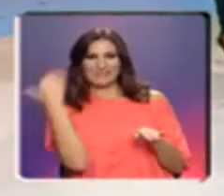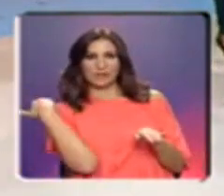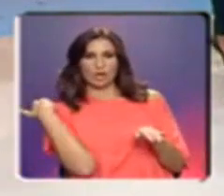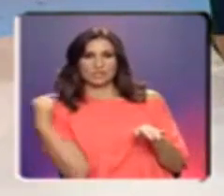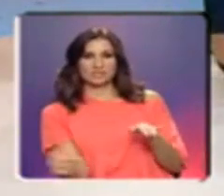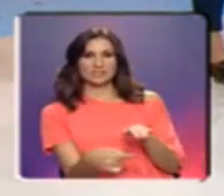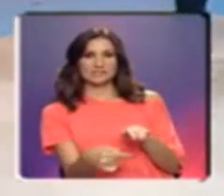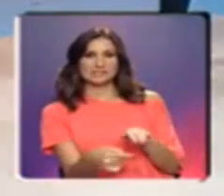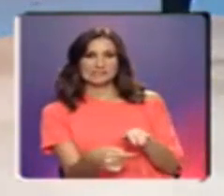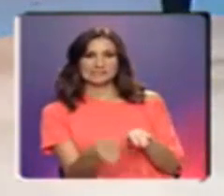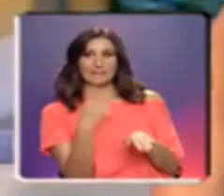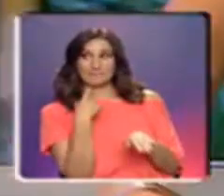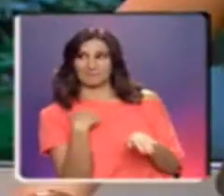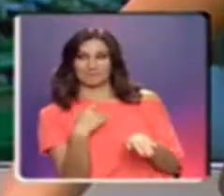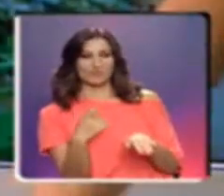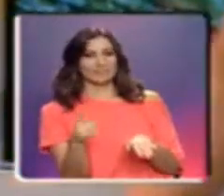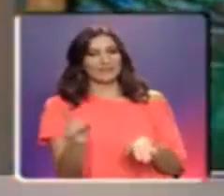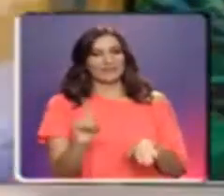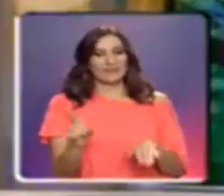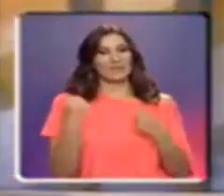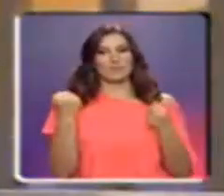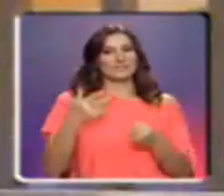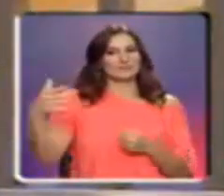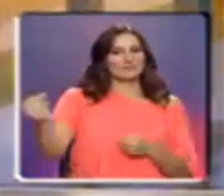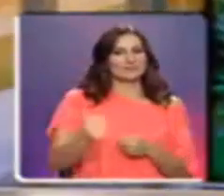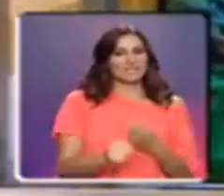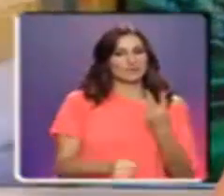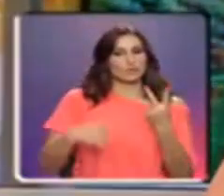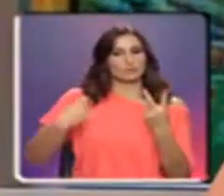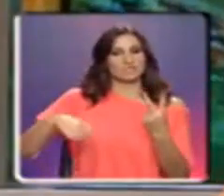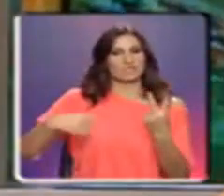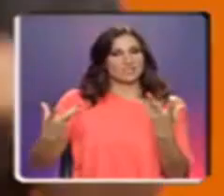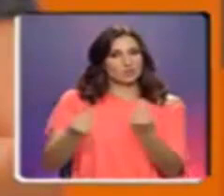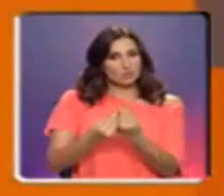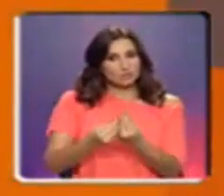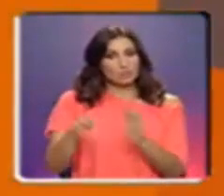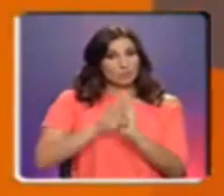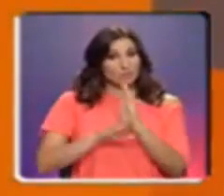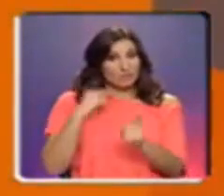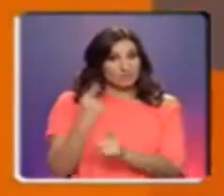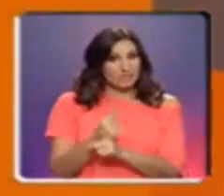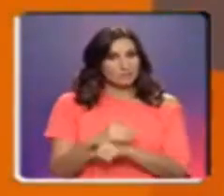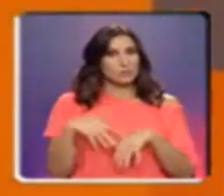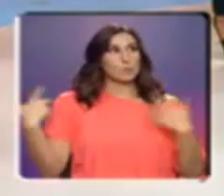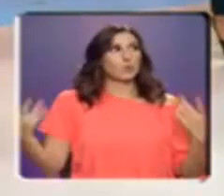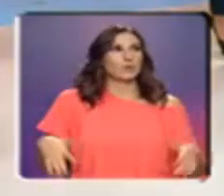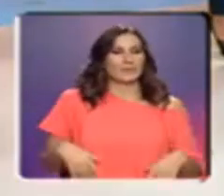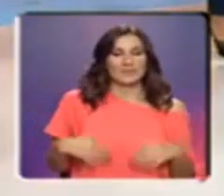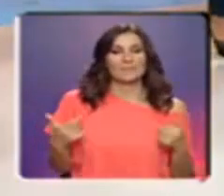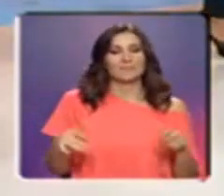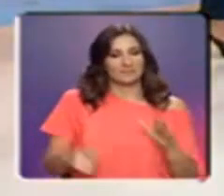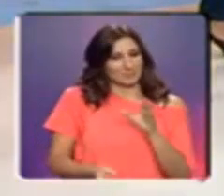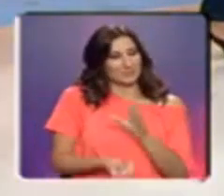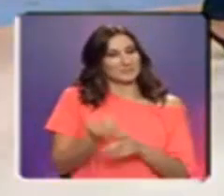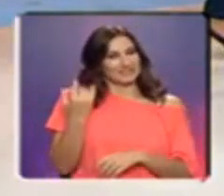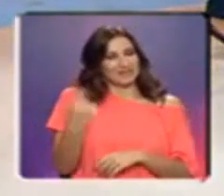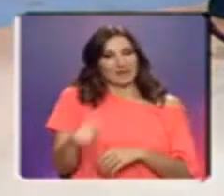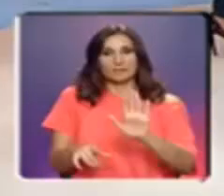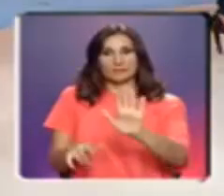Costa? Não, que não conseguimos. Dois presidentes juntos no mesmo programa é que era. Mas tenho aqui uma surpresa. Vamos